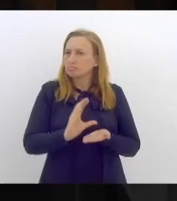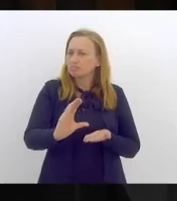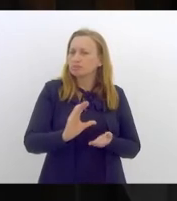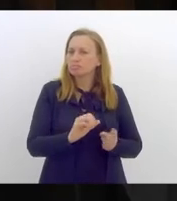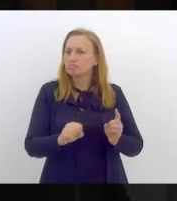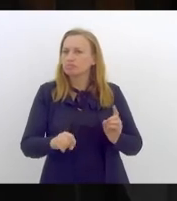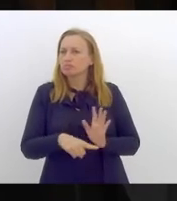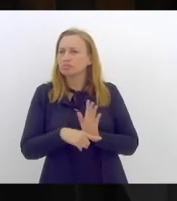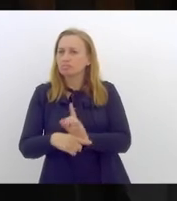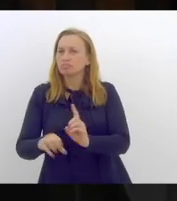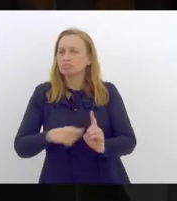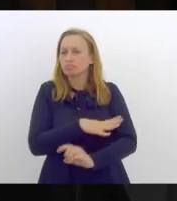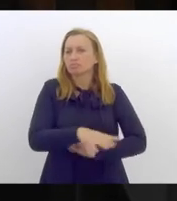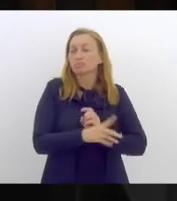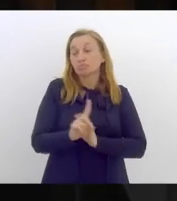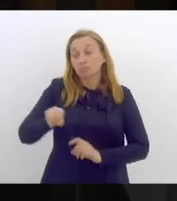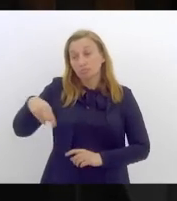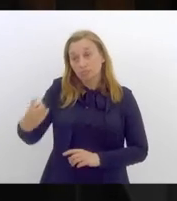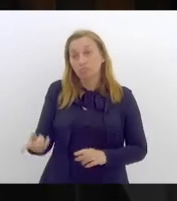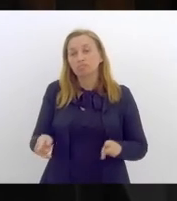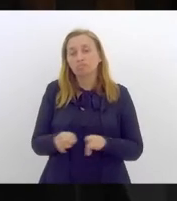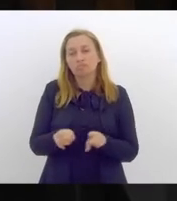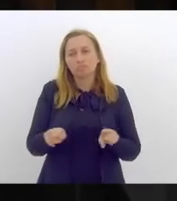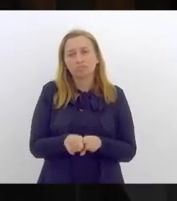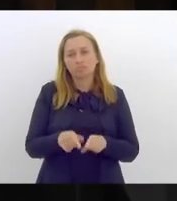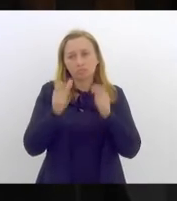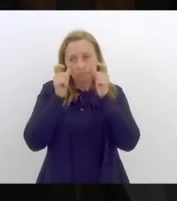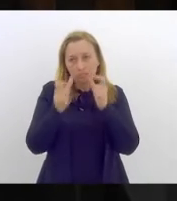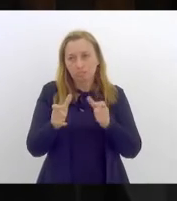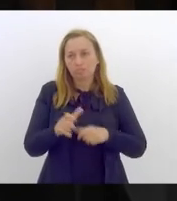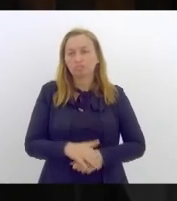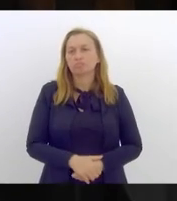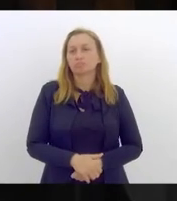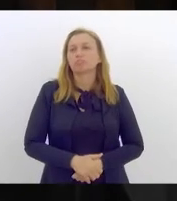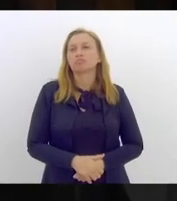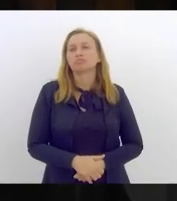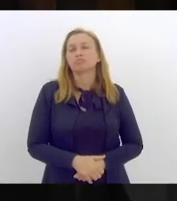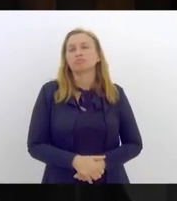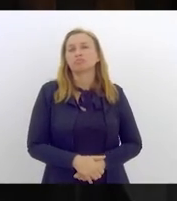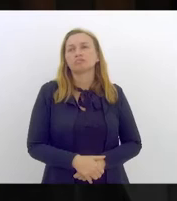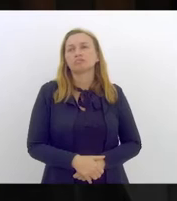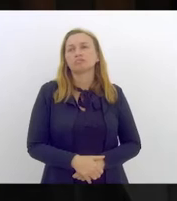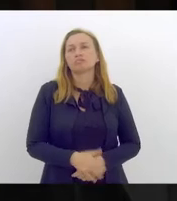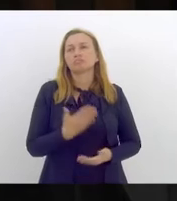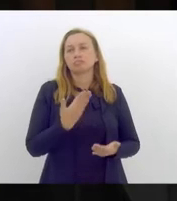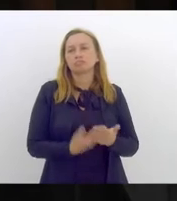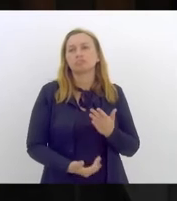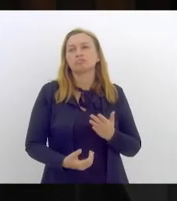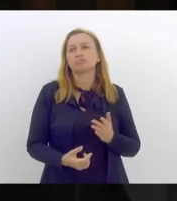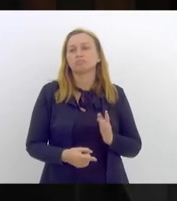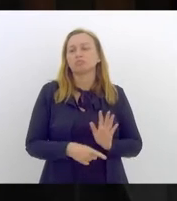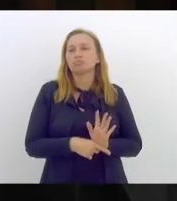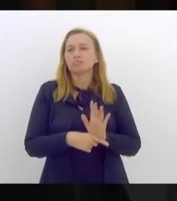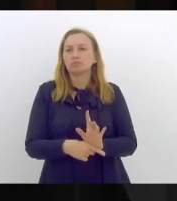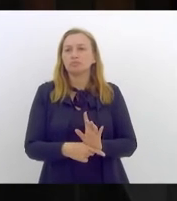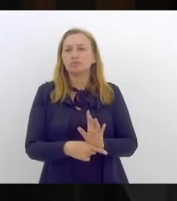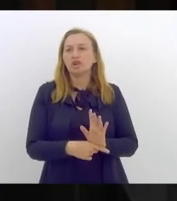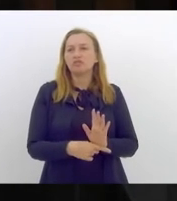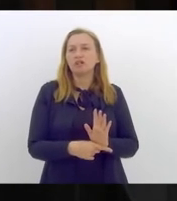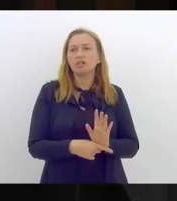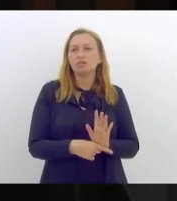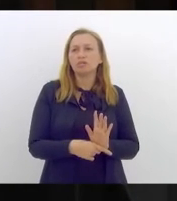social. Outro ponto que nos chama a atenção é a queda nos recursos da habitação.